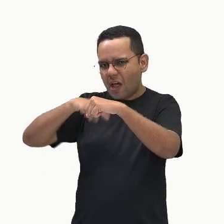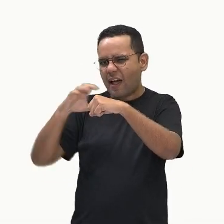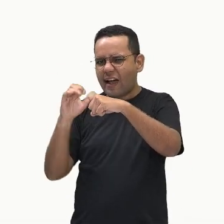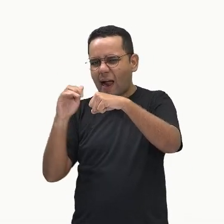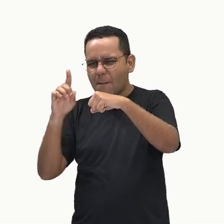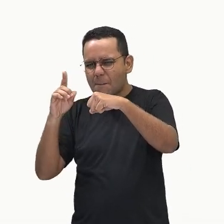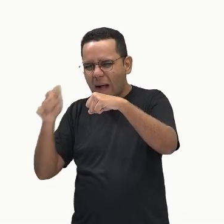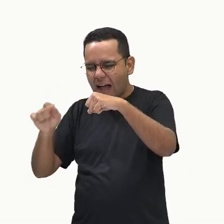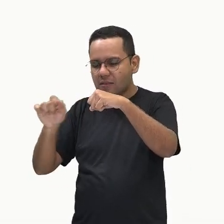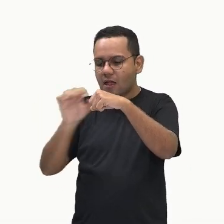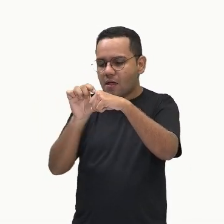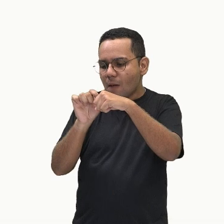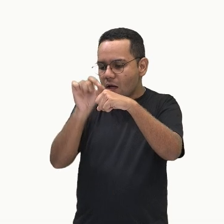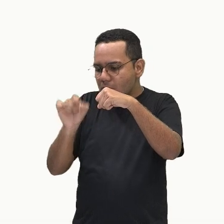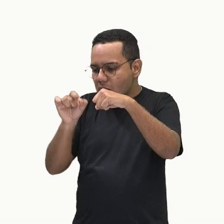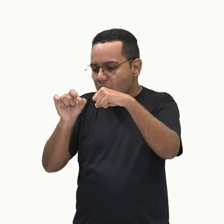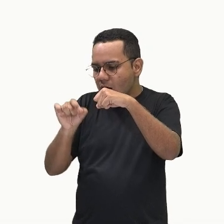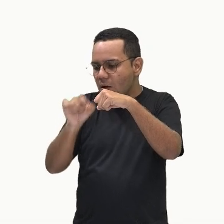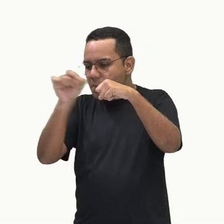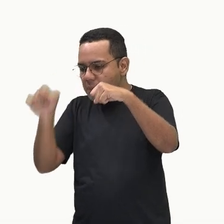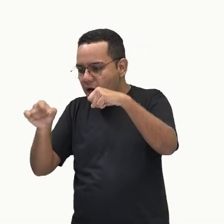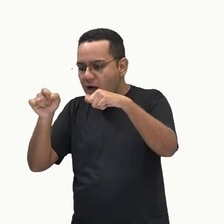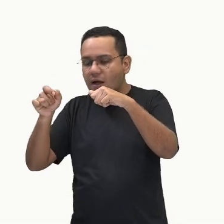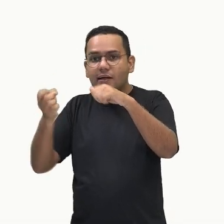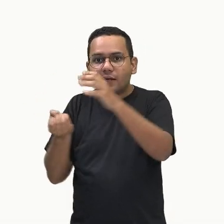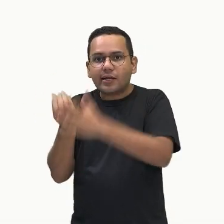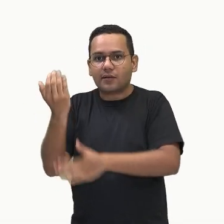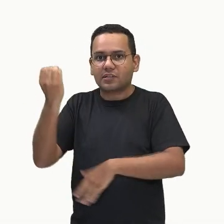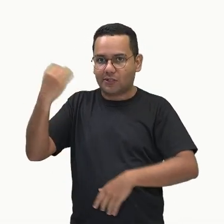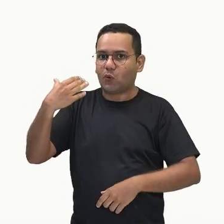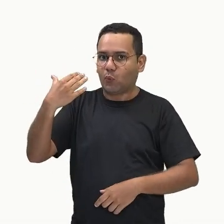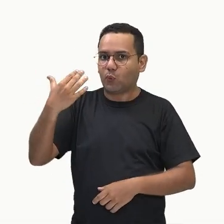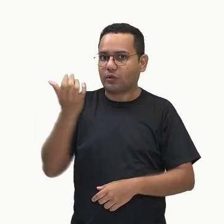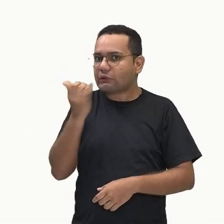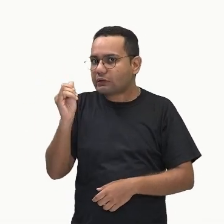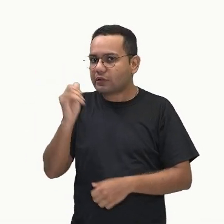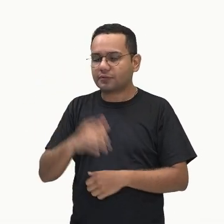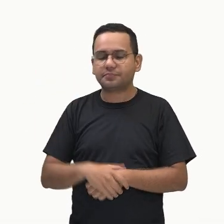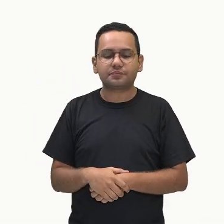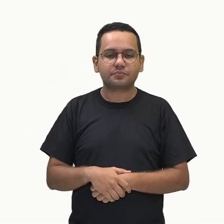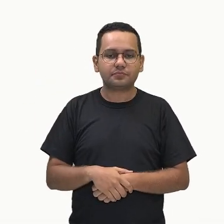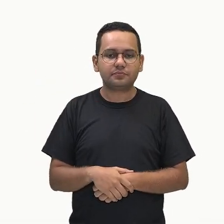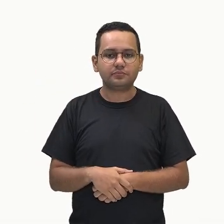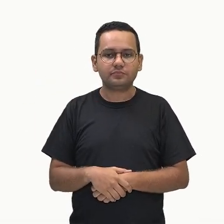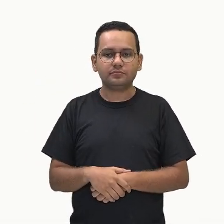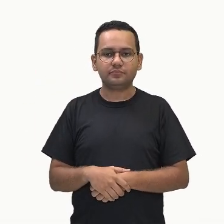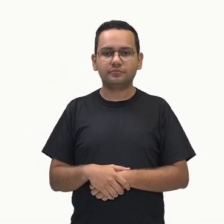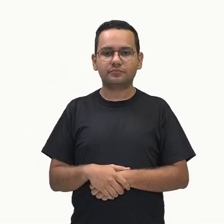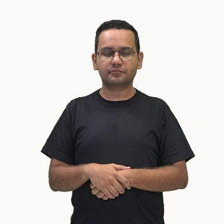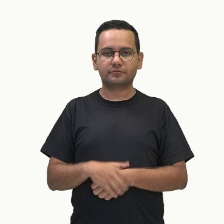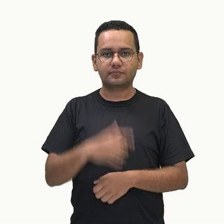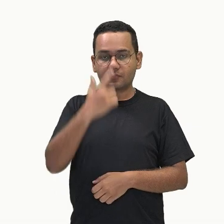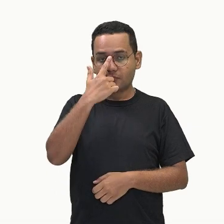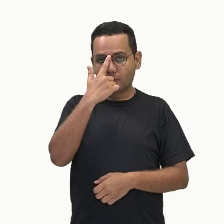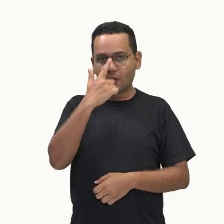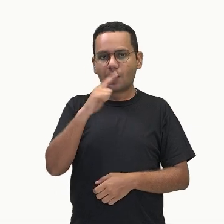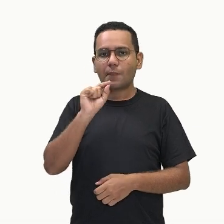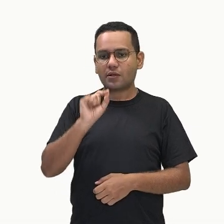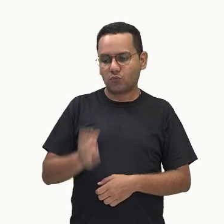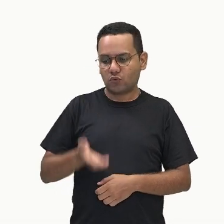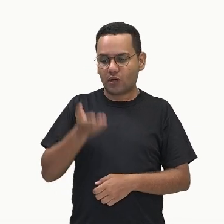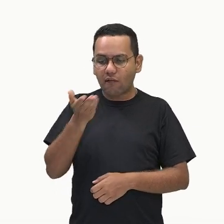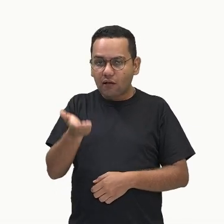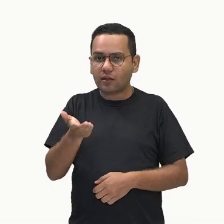tá? Então, esse modelo de Rutherford-Bohr, ele foi, durante muito tempo,